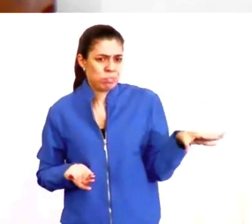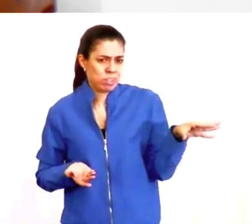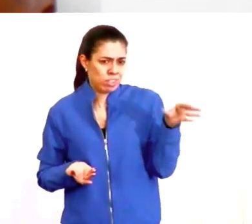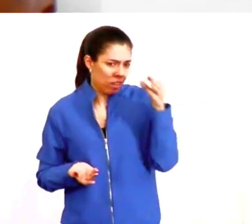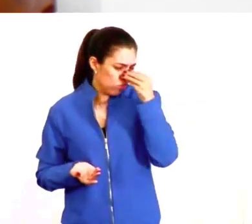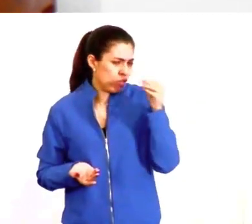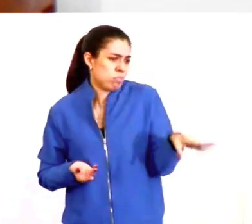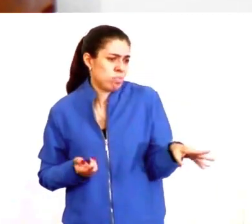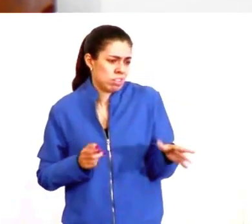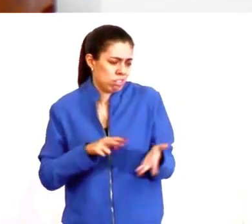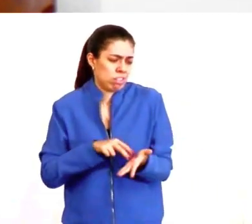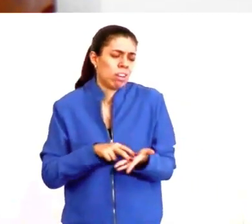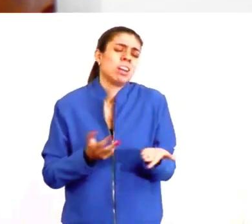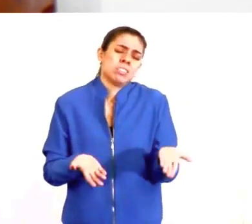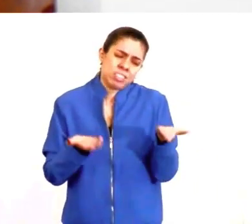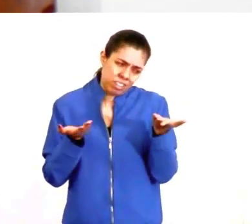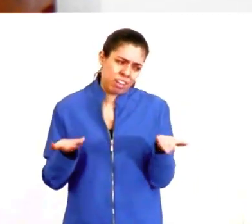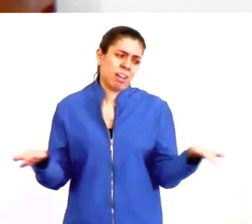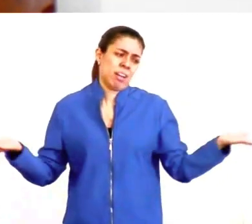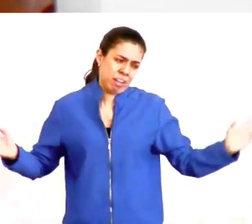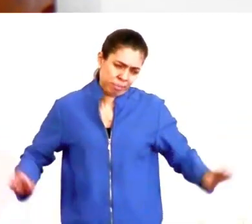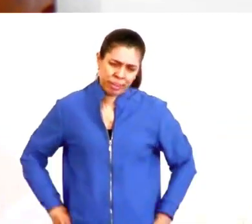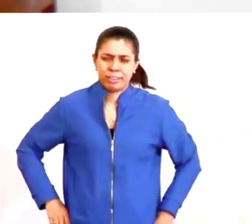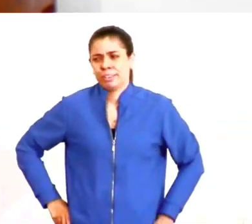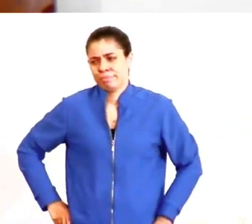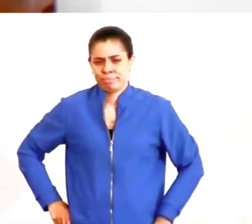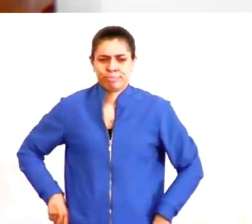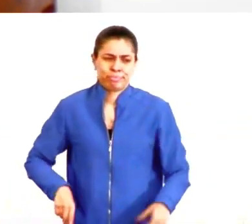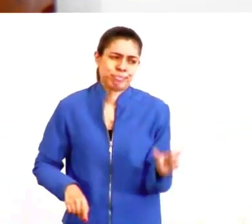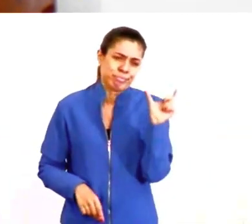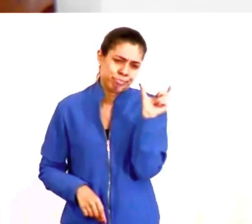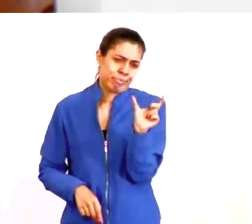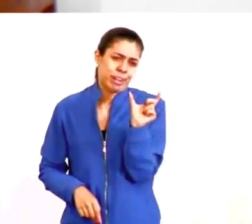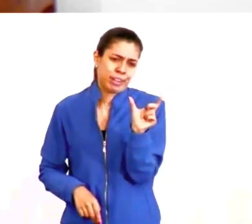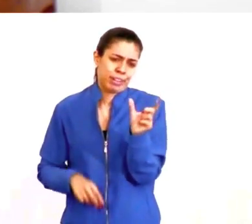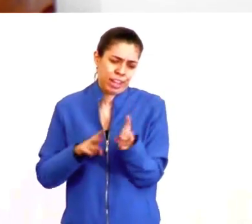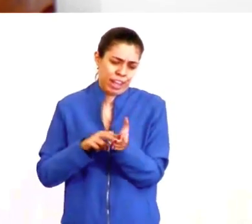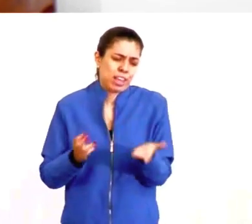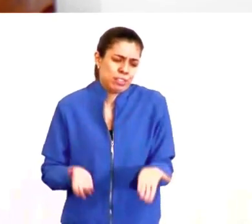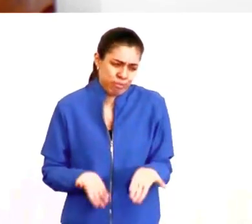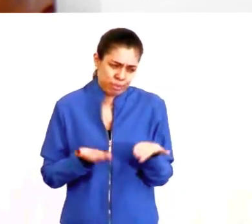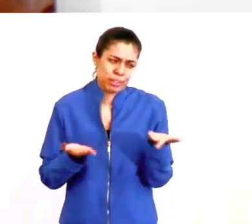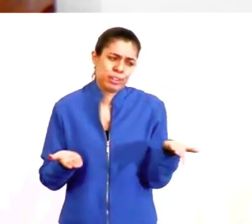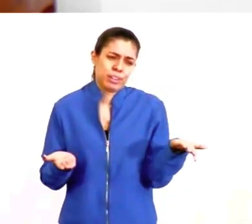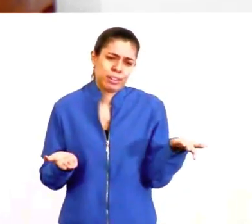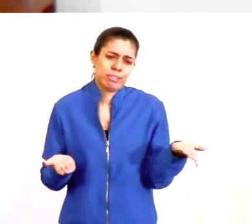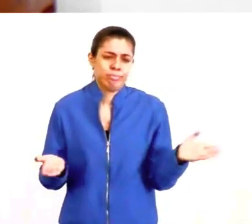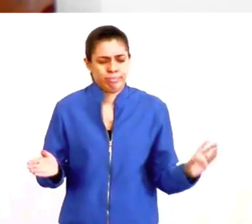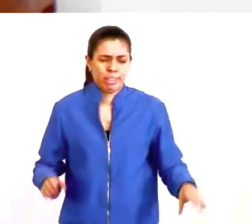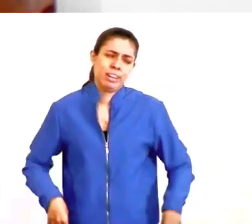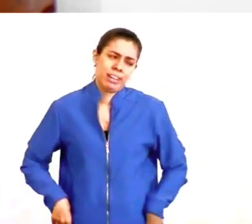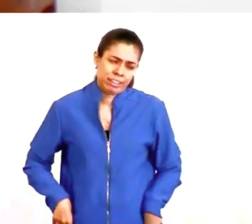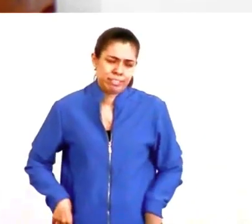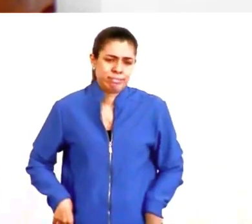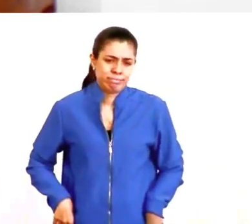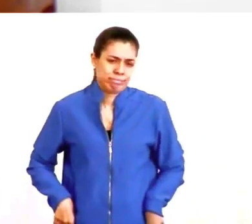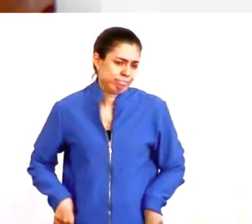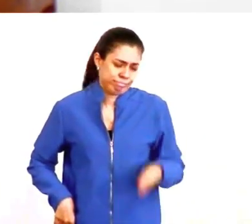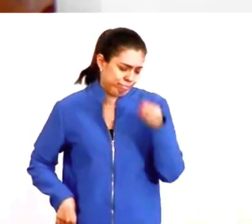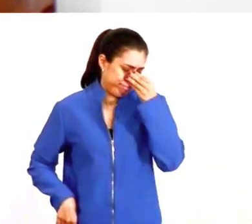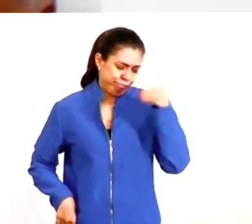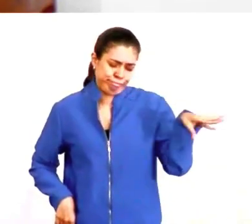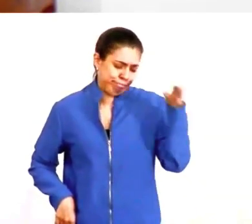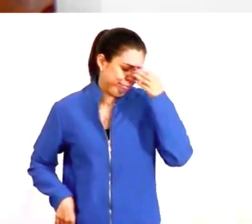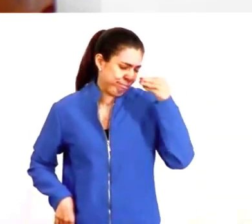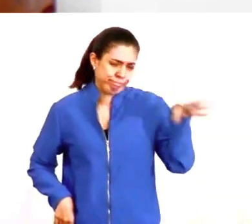a ressurreição. Essa palavra que traria ao cristianismo